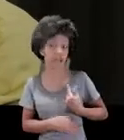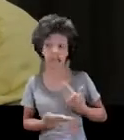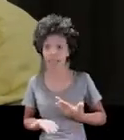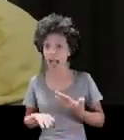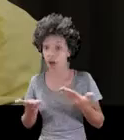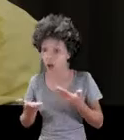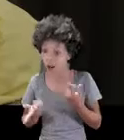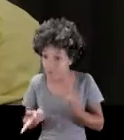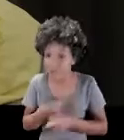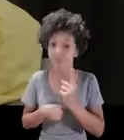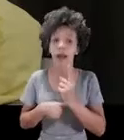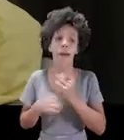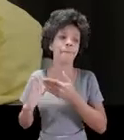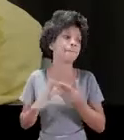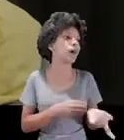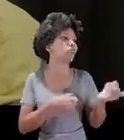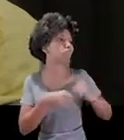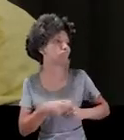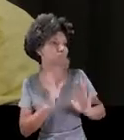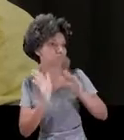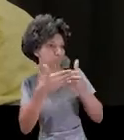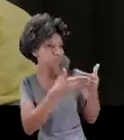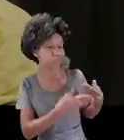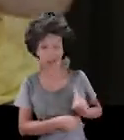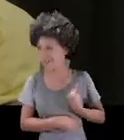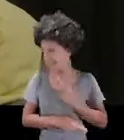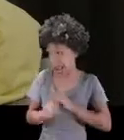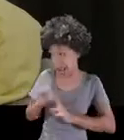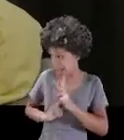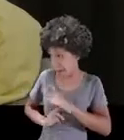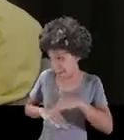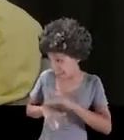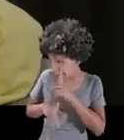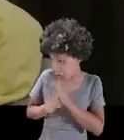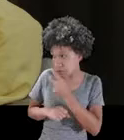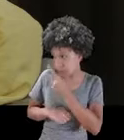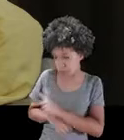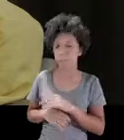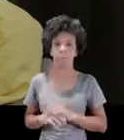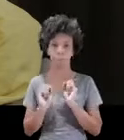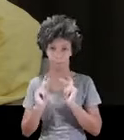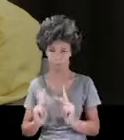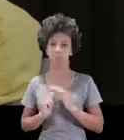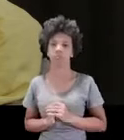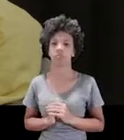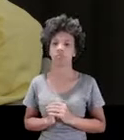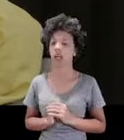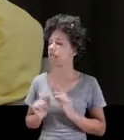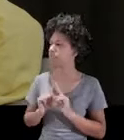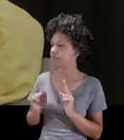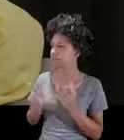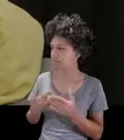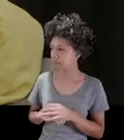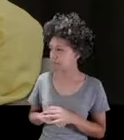recuperando disso e vai de novo perde a vida ainda mais você pode perder a vida de armação que é uma coisa mais forte ainda para vocês tá